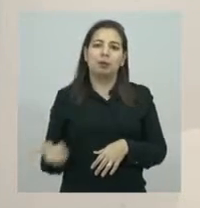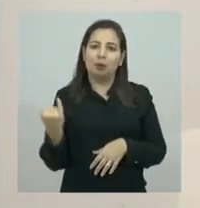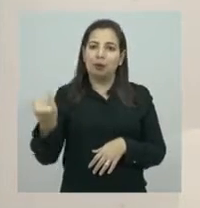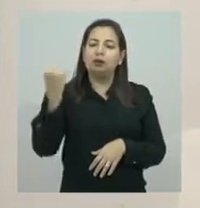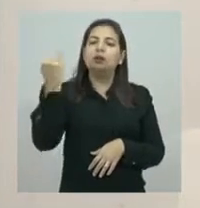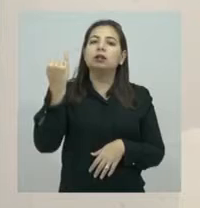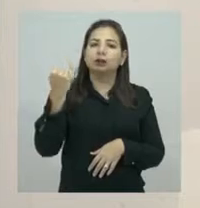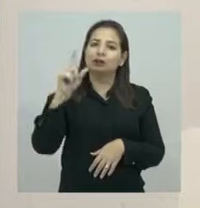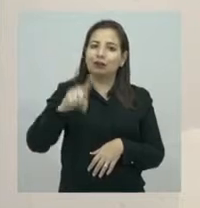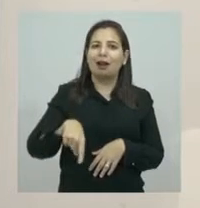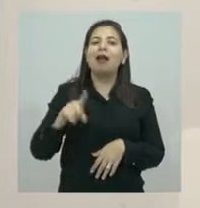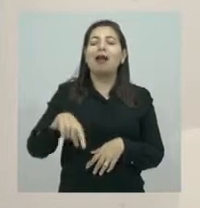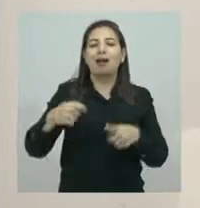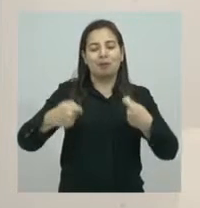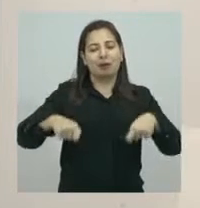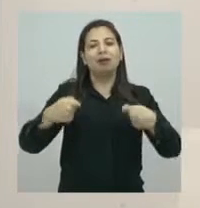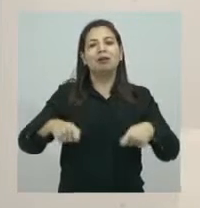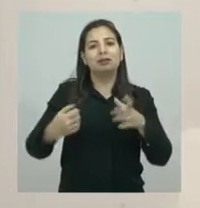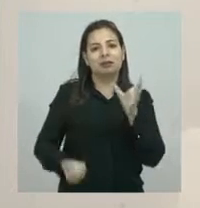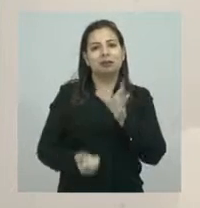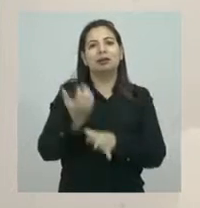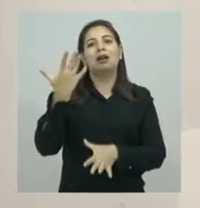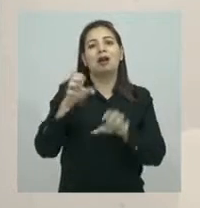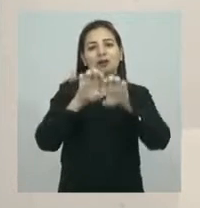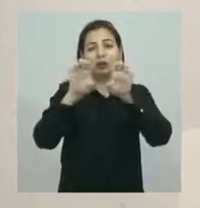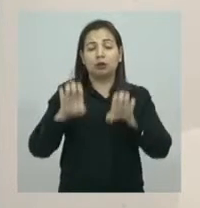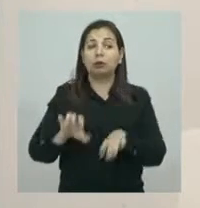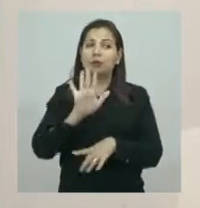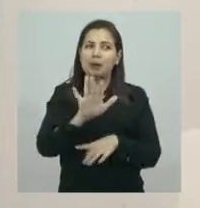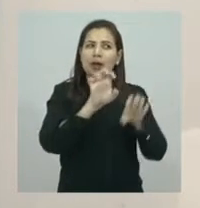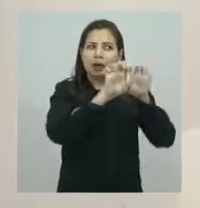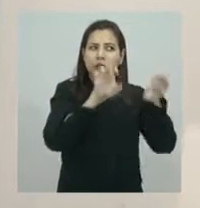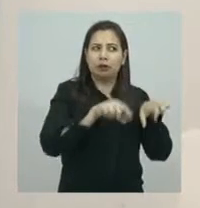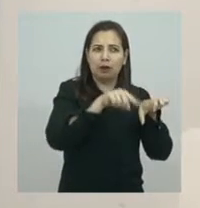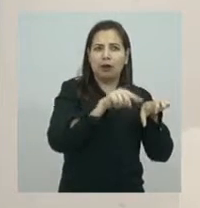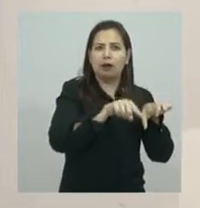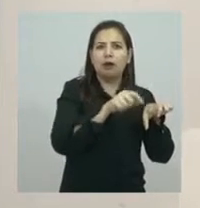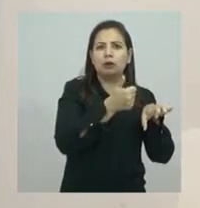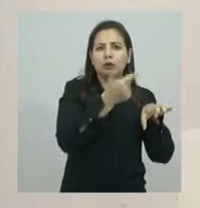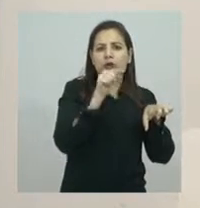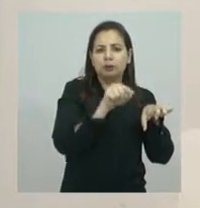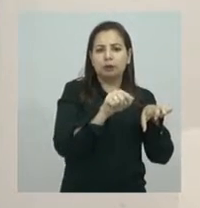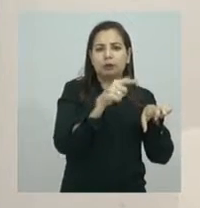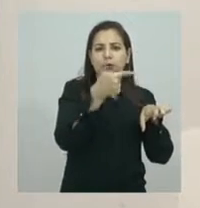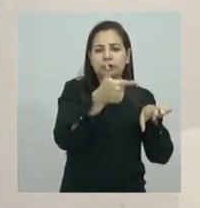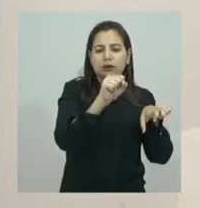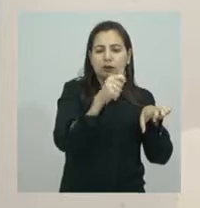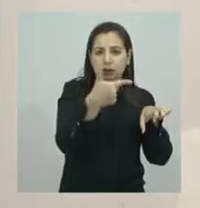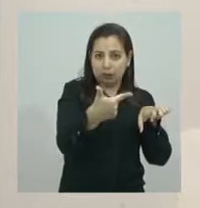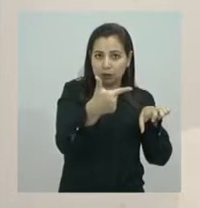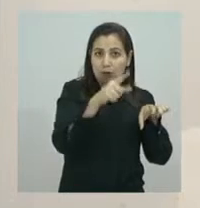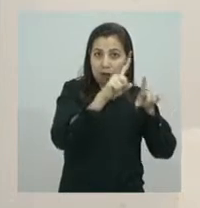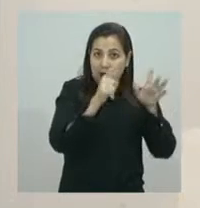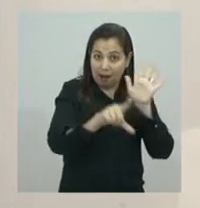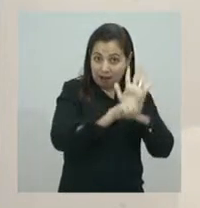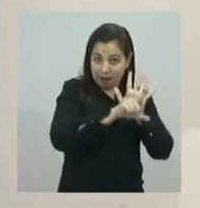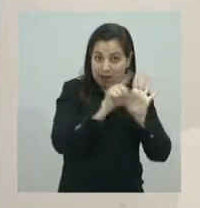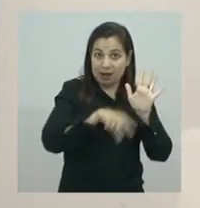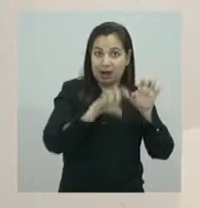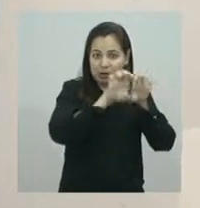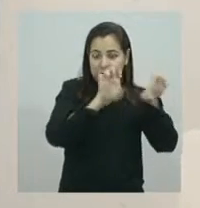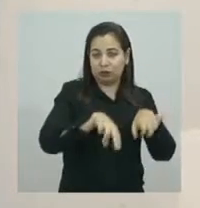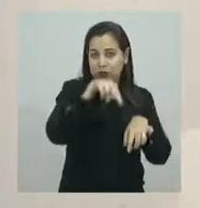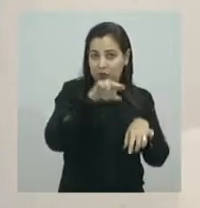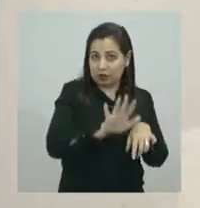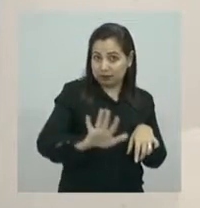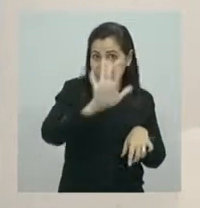estatuto, Paulo, ele já existe desde 2010, a Lei 12.288, que é o Estatuto Nacional.